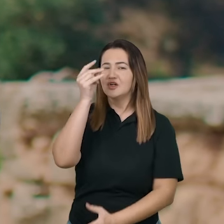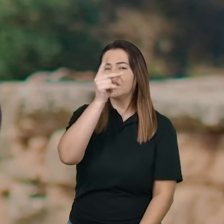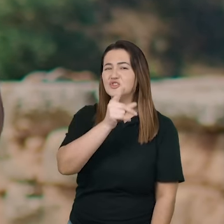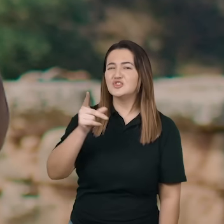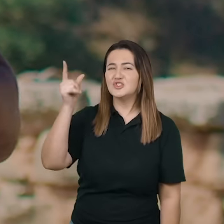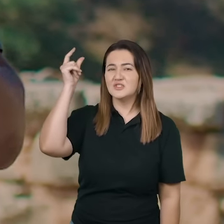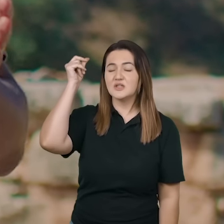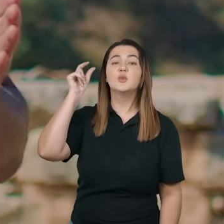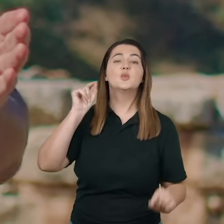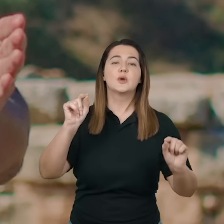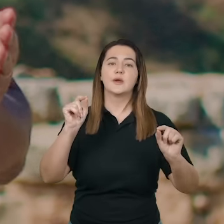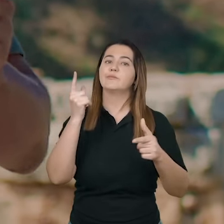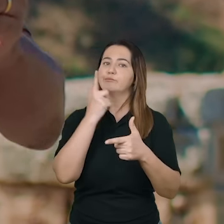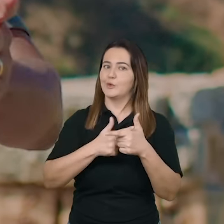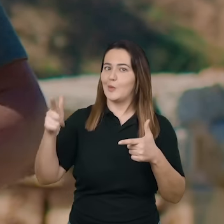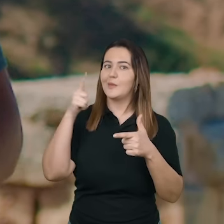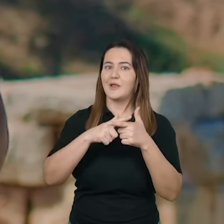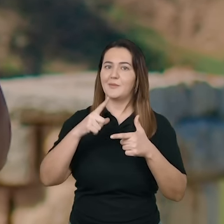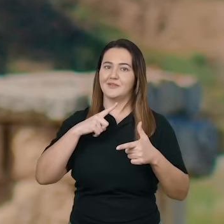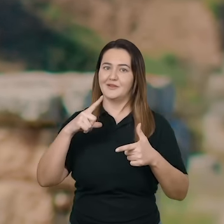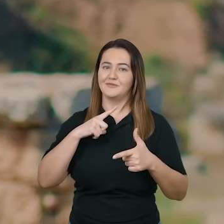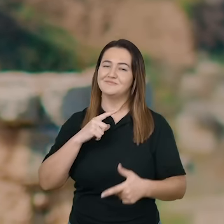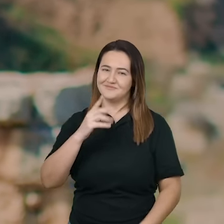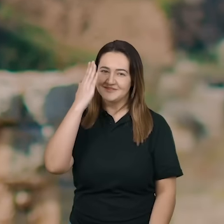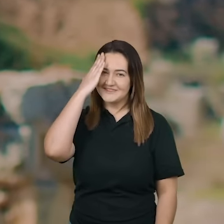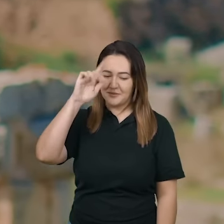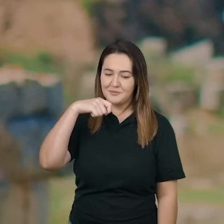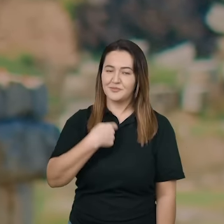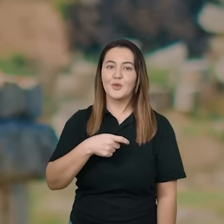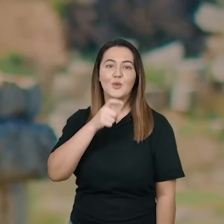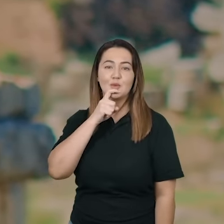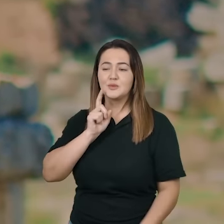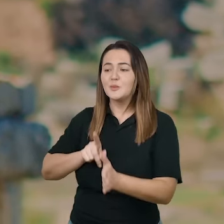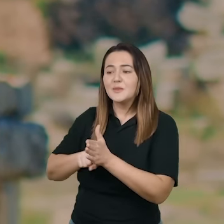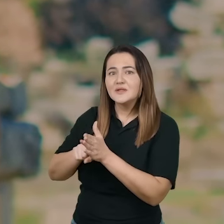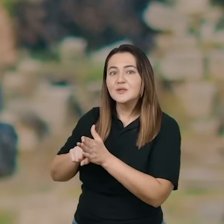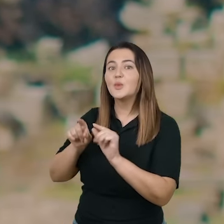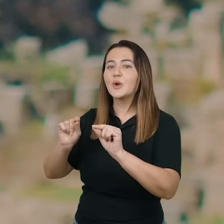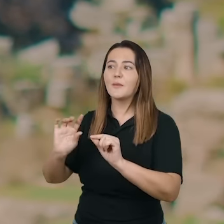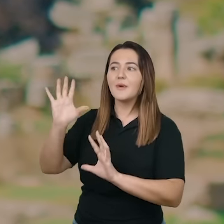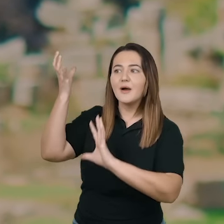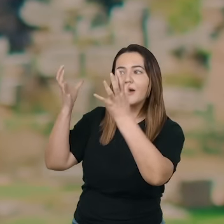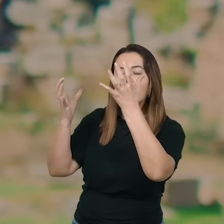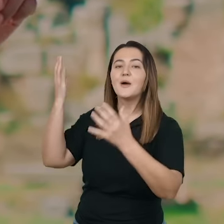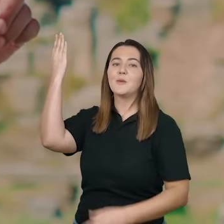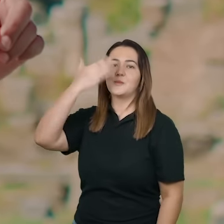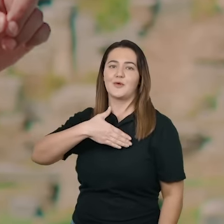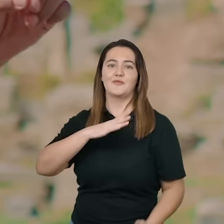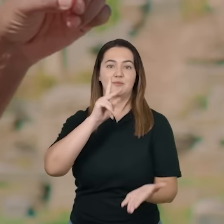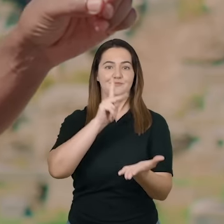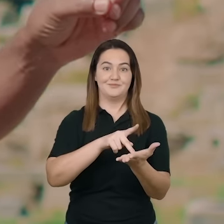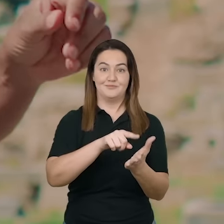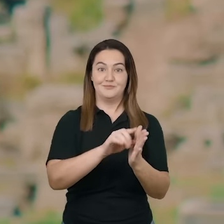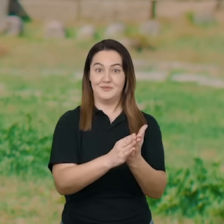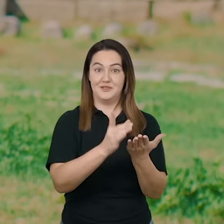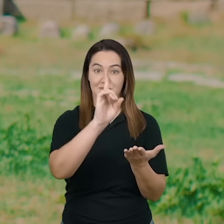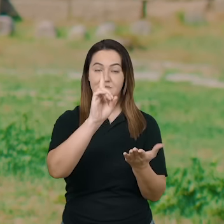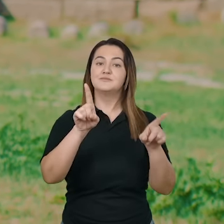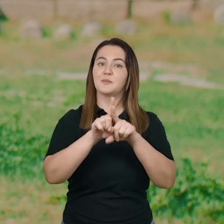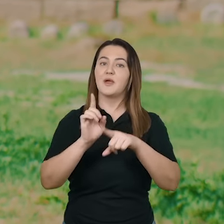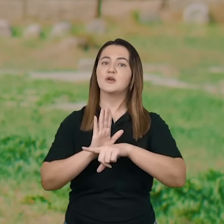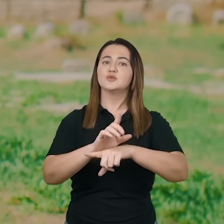muito problemática se reuniu. Você sabe, eu sou Rodrigo Silva e continuo sempre em busca de evidências que comprovem a historicidade da Bíblia Sagrada